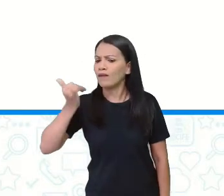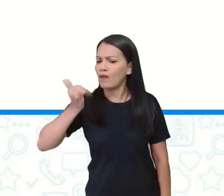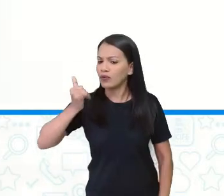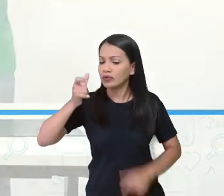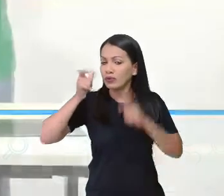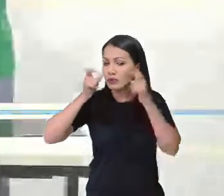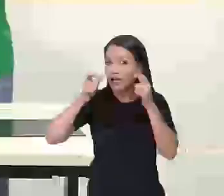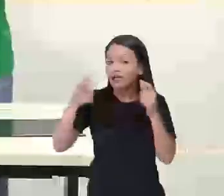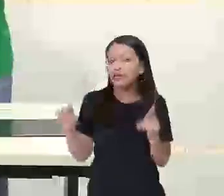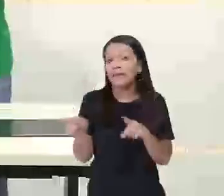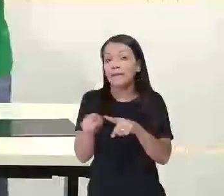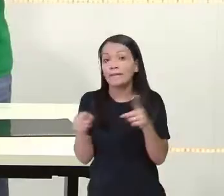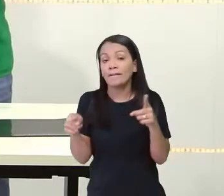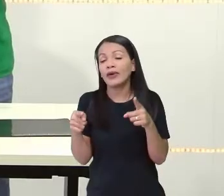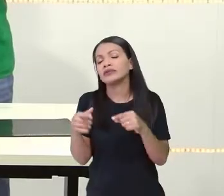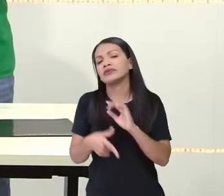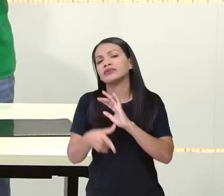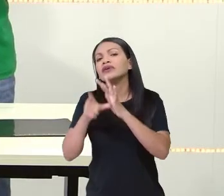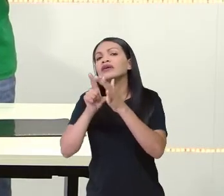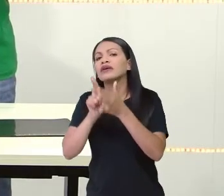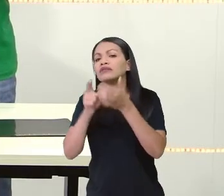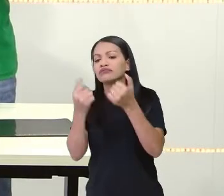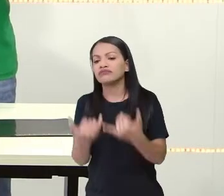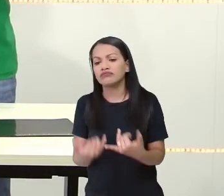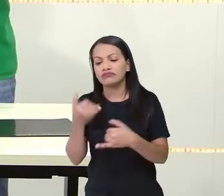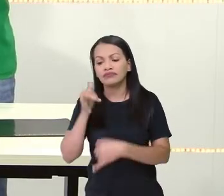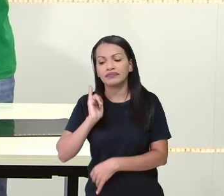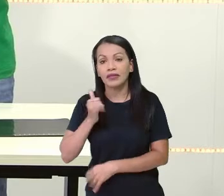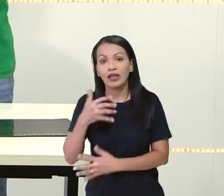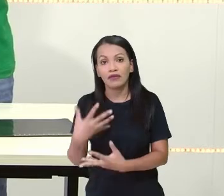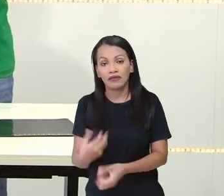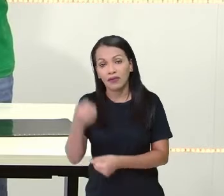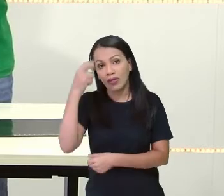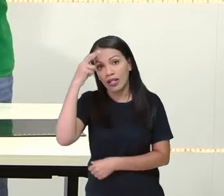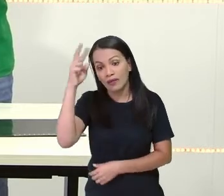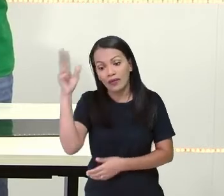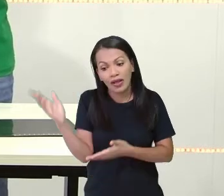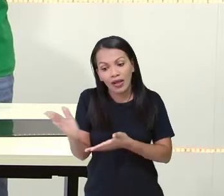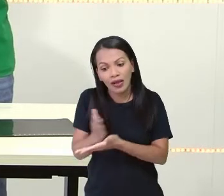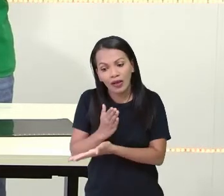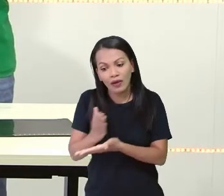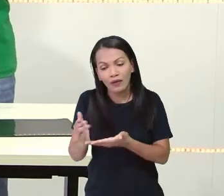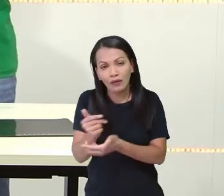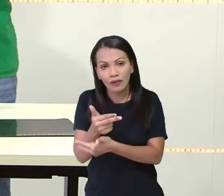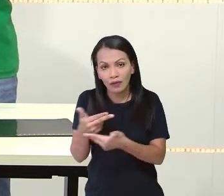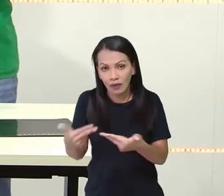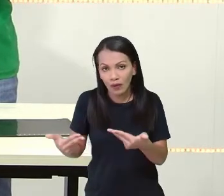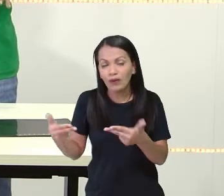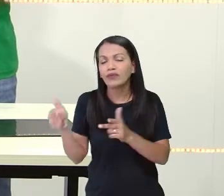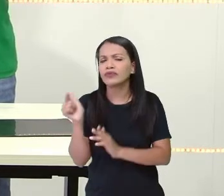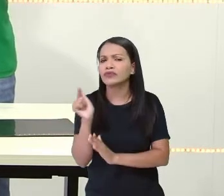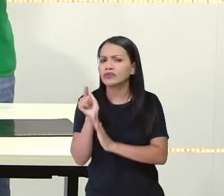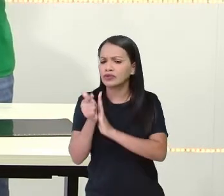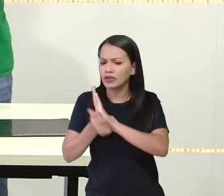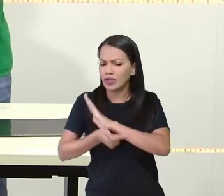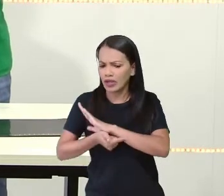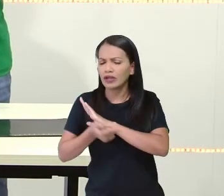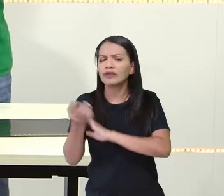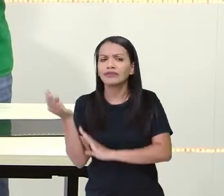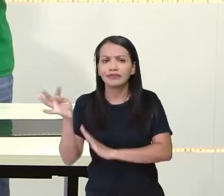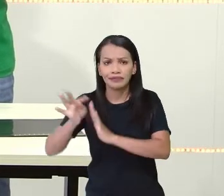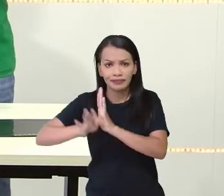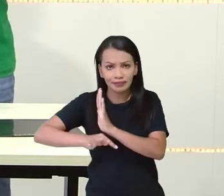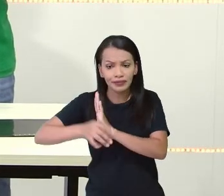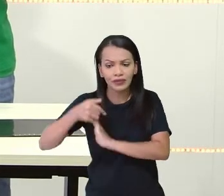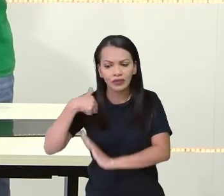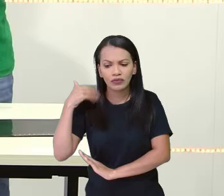interessante, mas antes de a gente falar do conto, a gente vai relembrar algumas coisas desse gênero textual que a gente vem